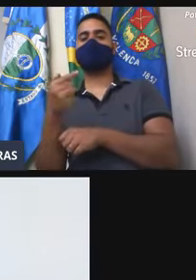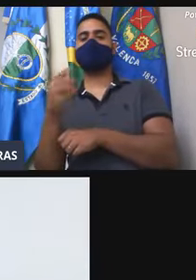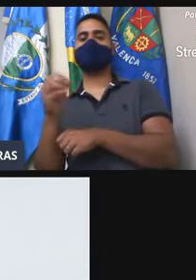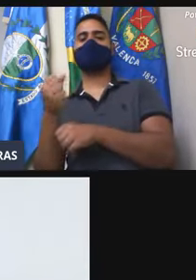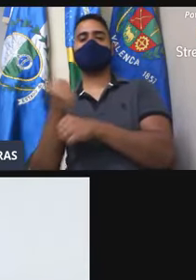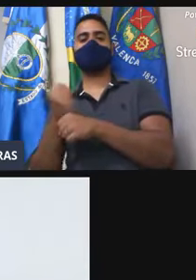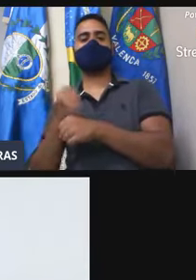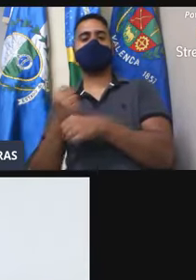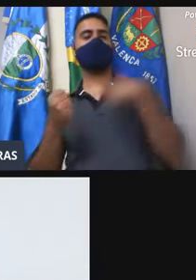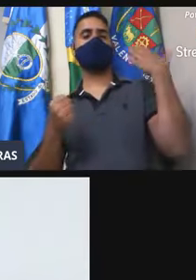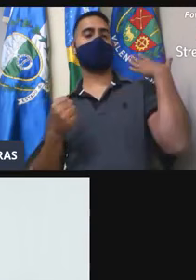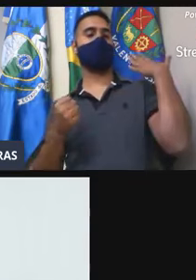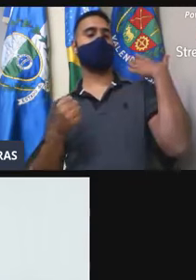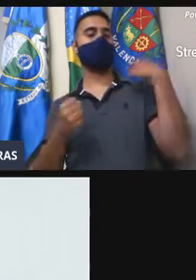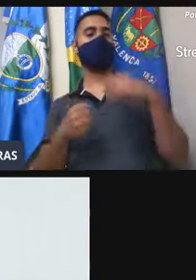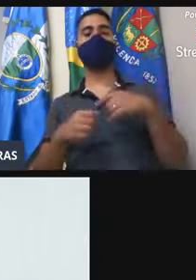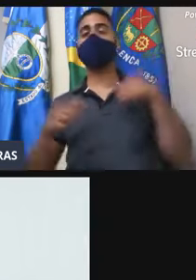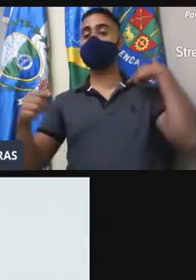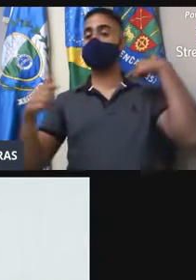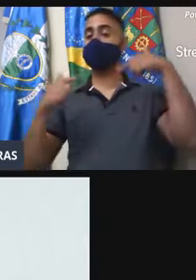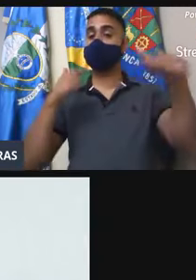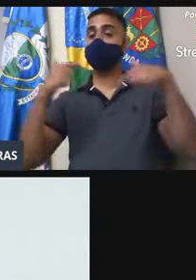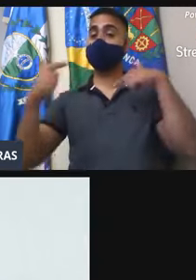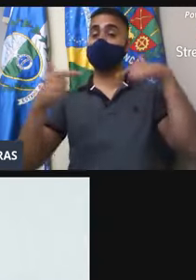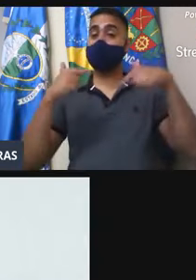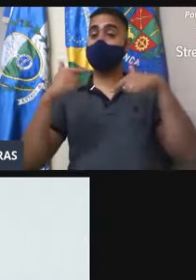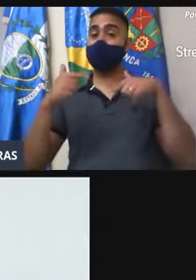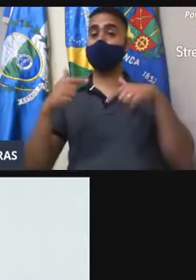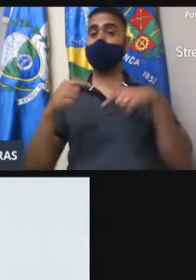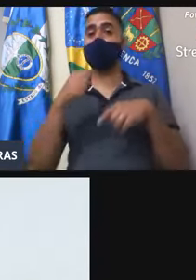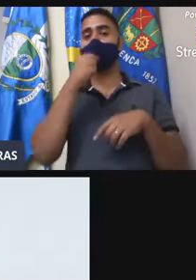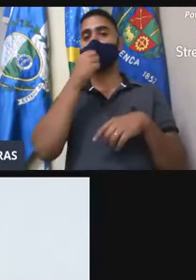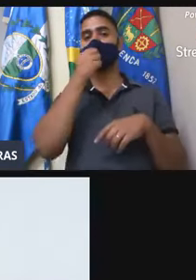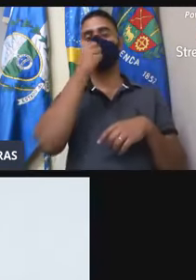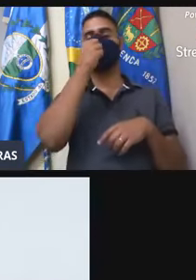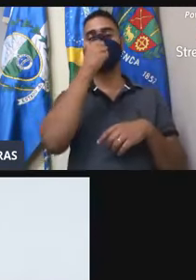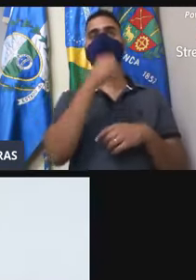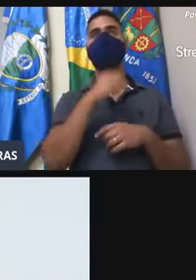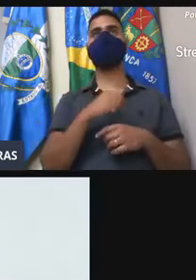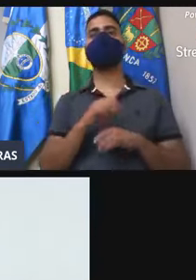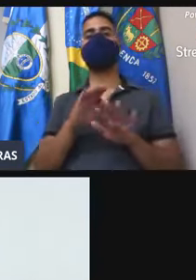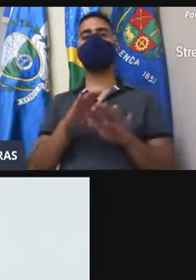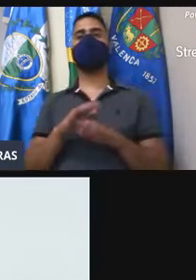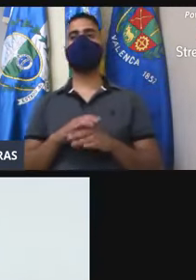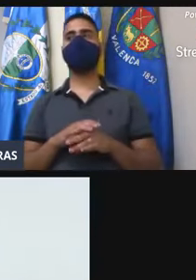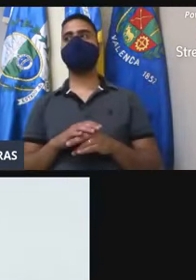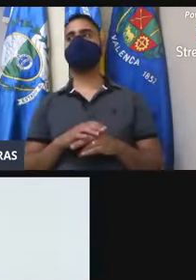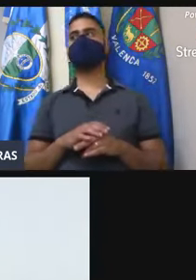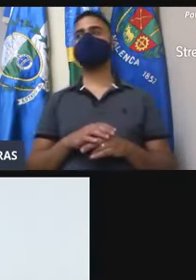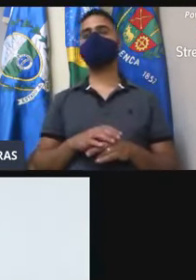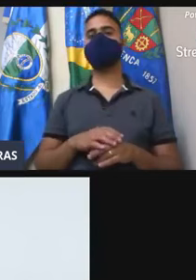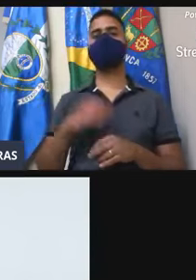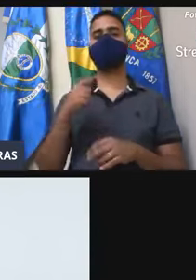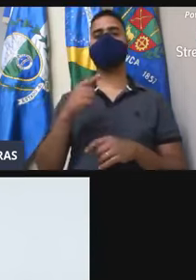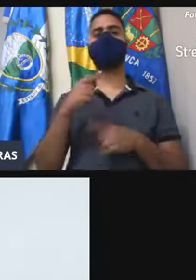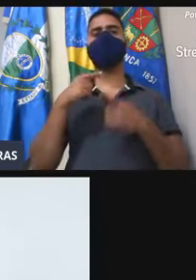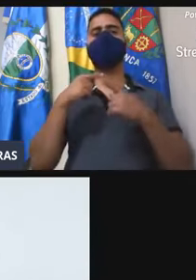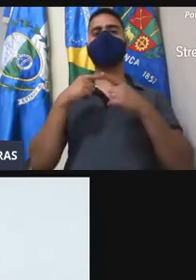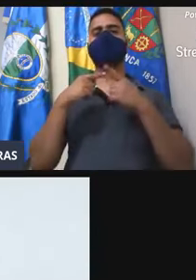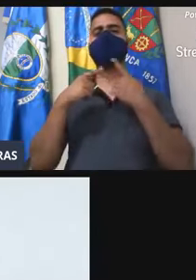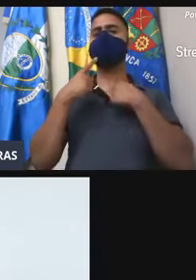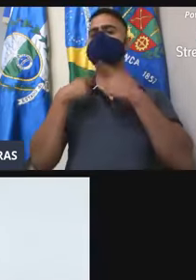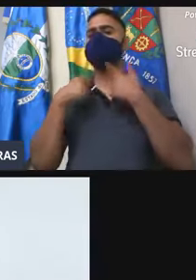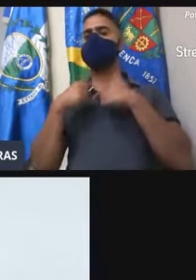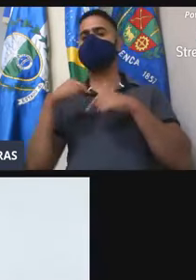Então, vai ser uma luta grande, uma demanda enorme, mas não tenho dúvida que essa